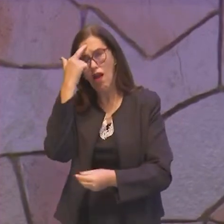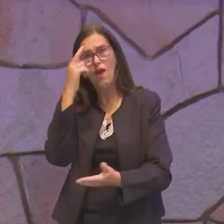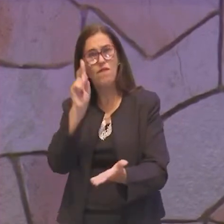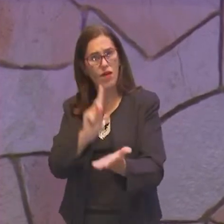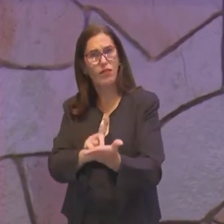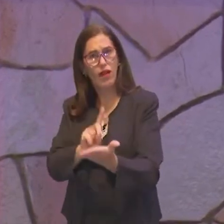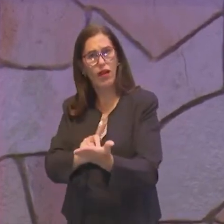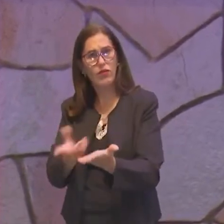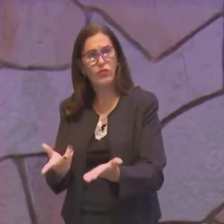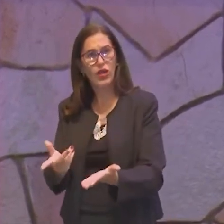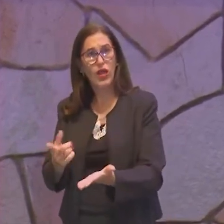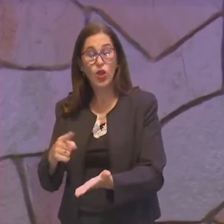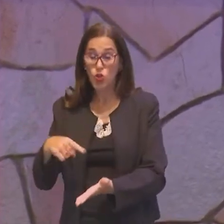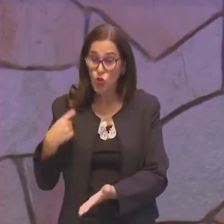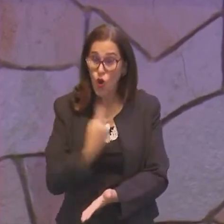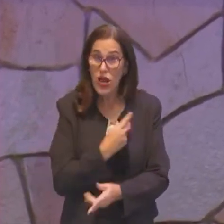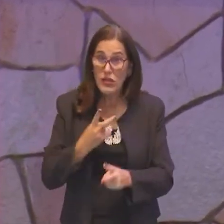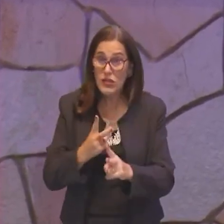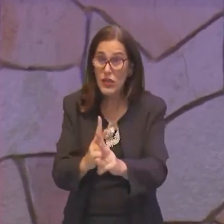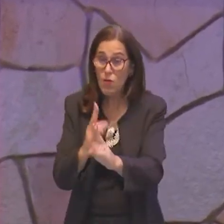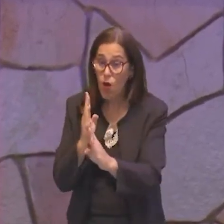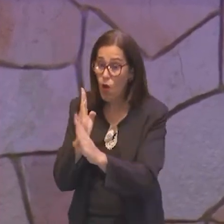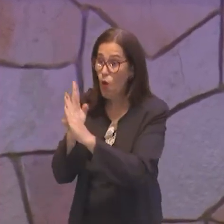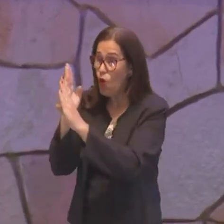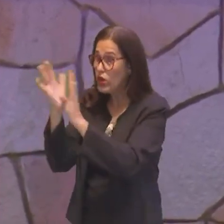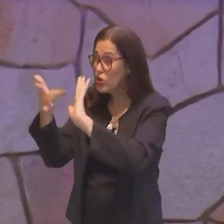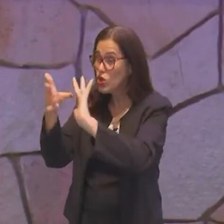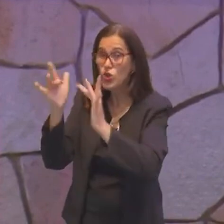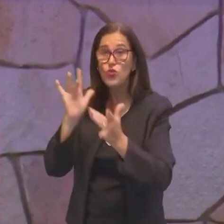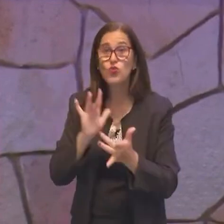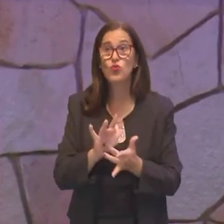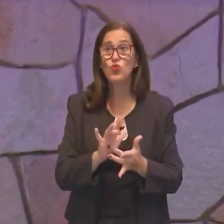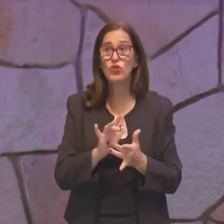verdade. Nós sempre encontraremos Jesus